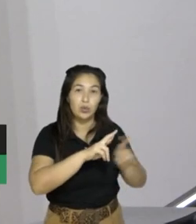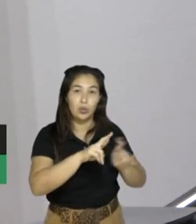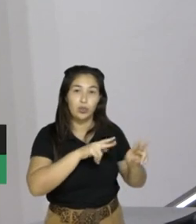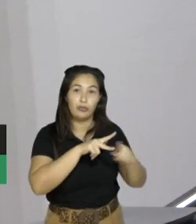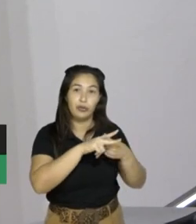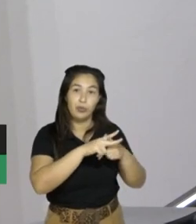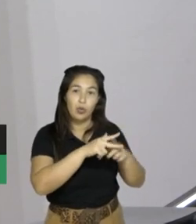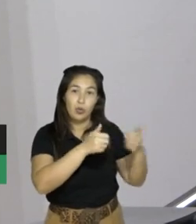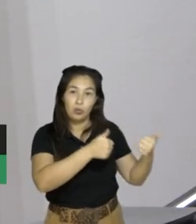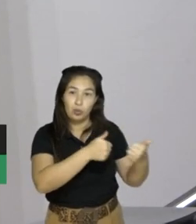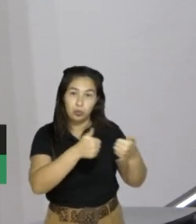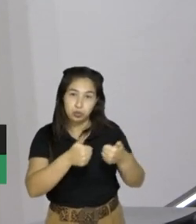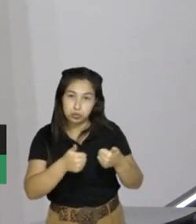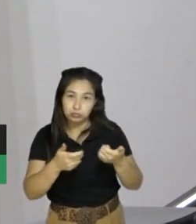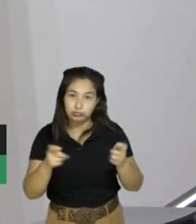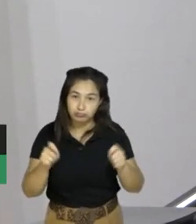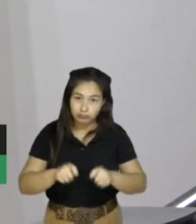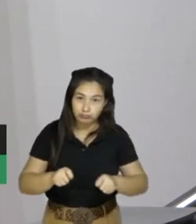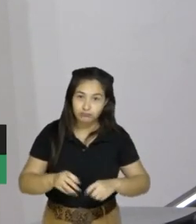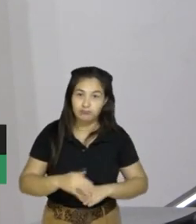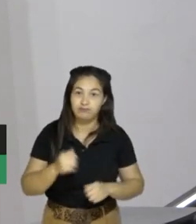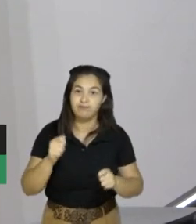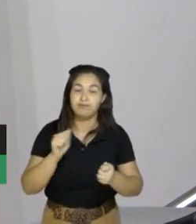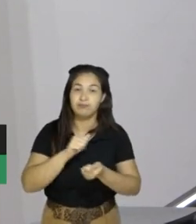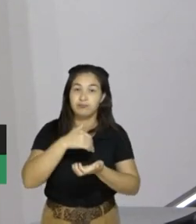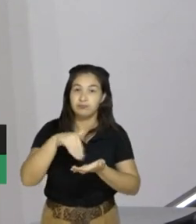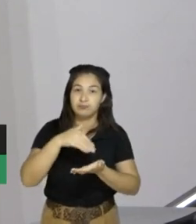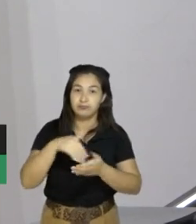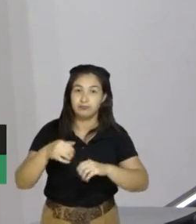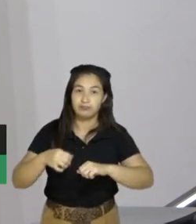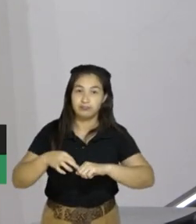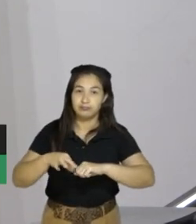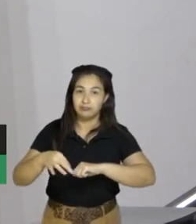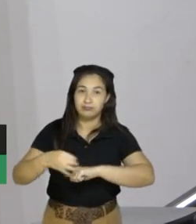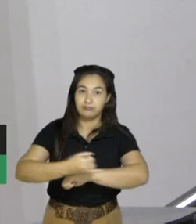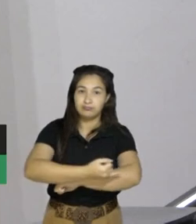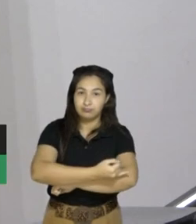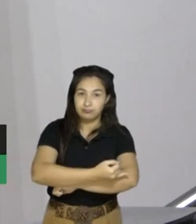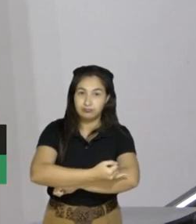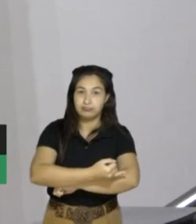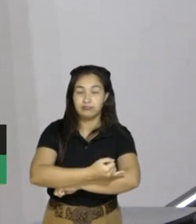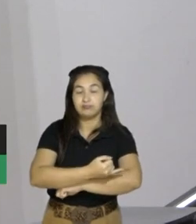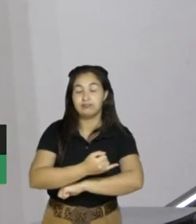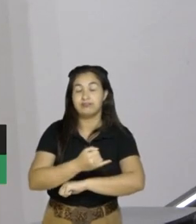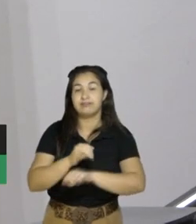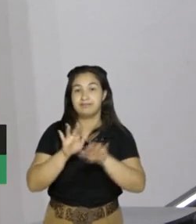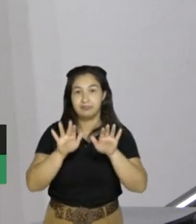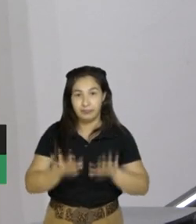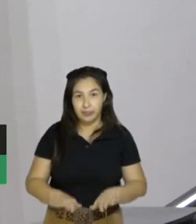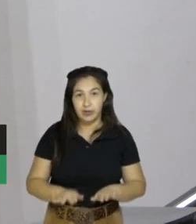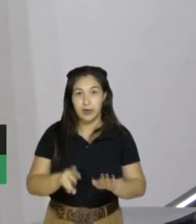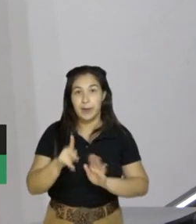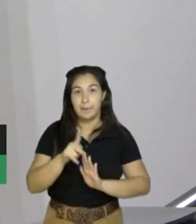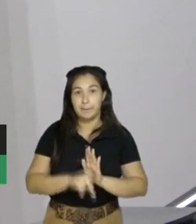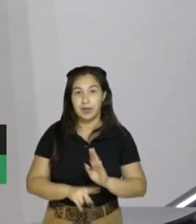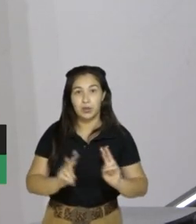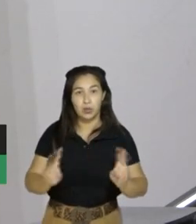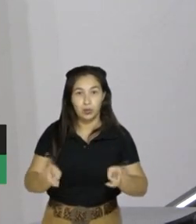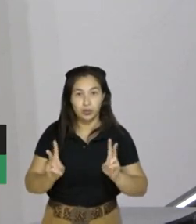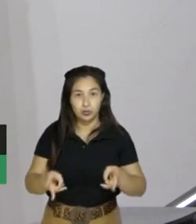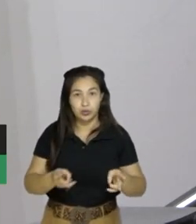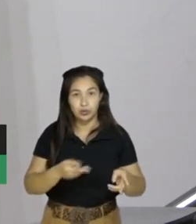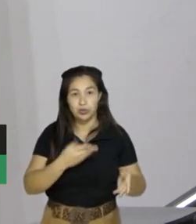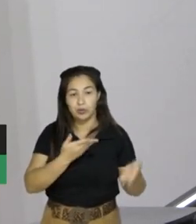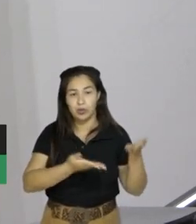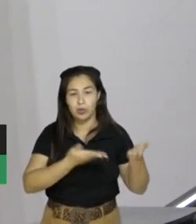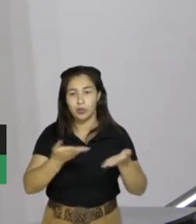pudesse através da secretaria da infraestrutura manter um plano permanente de conservar as